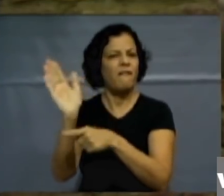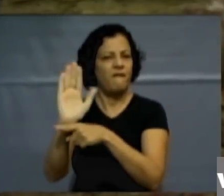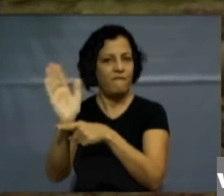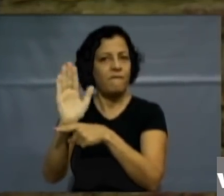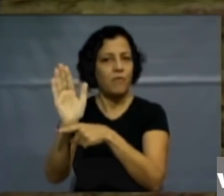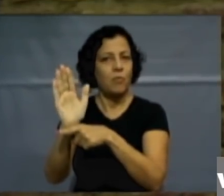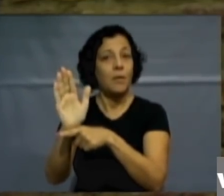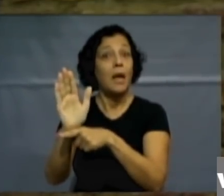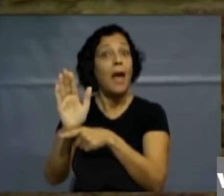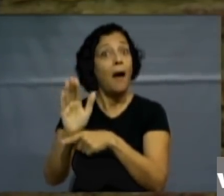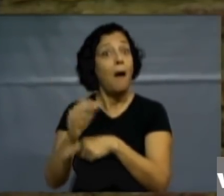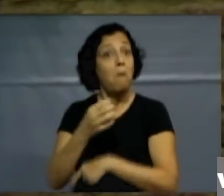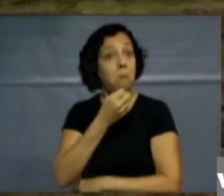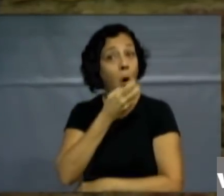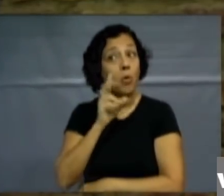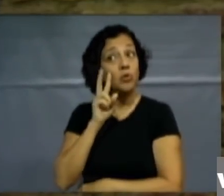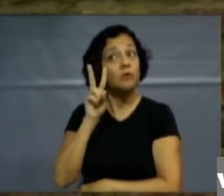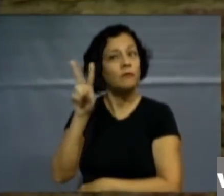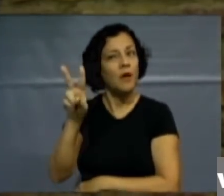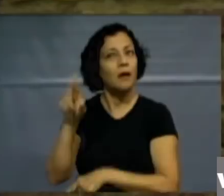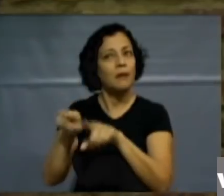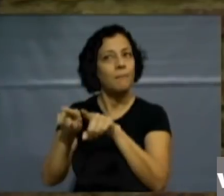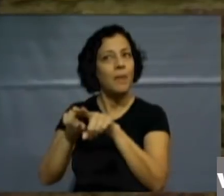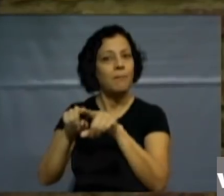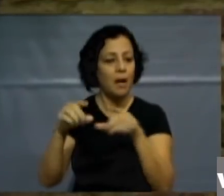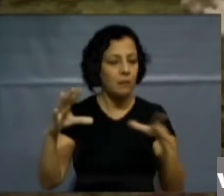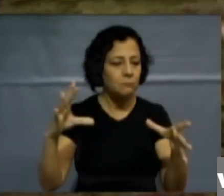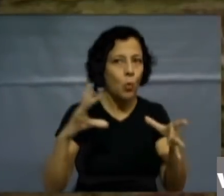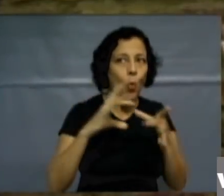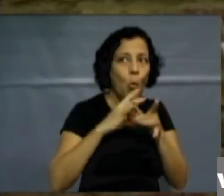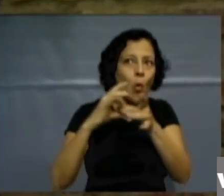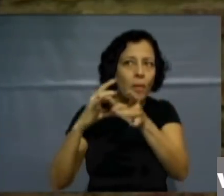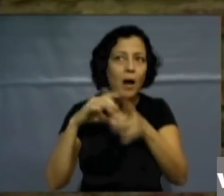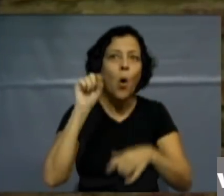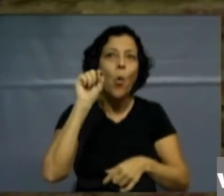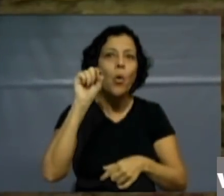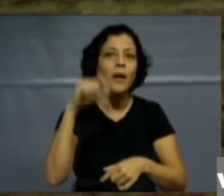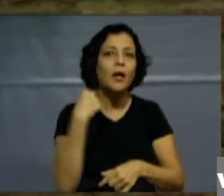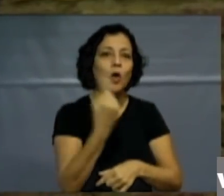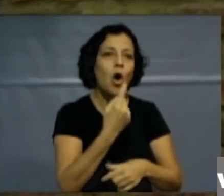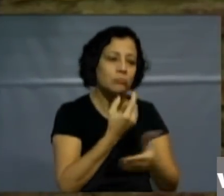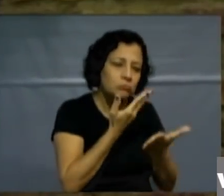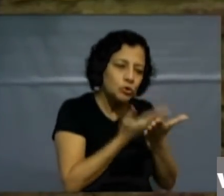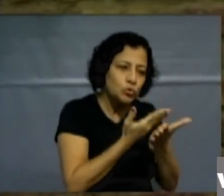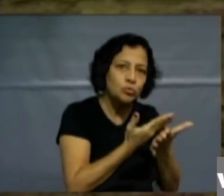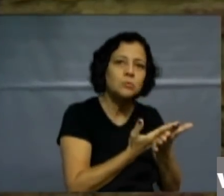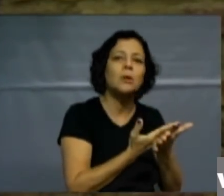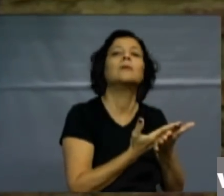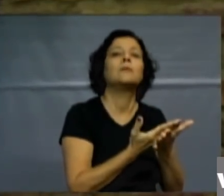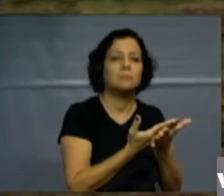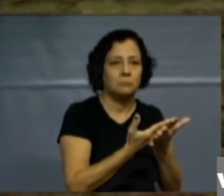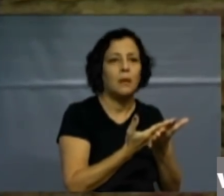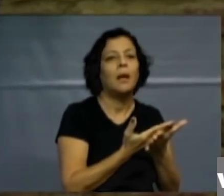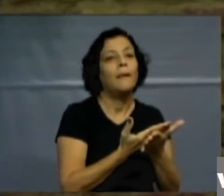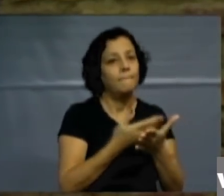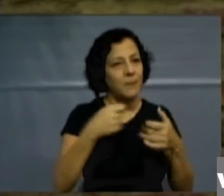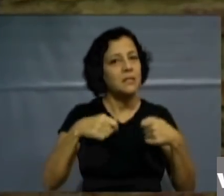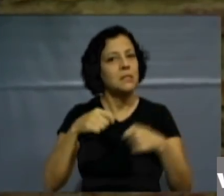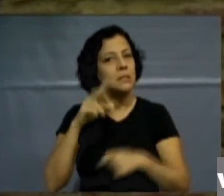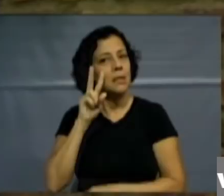gente está lendo, com aquilo que a gente está aí estudando, aproveitar isso de bom que o cinema tem, que pode nos oferecer, obviamente com o